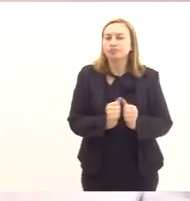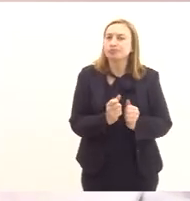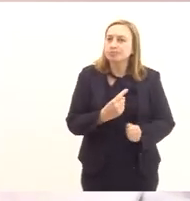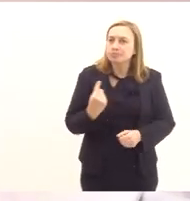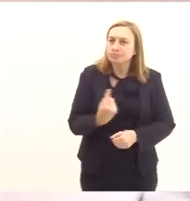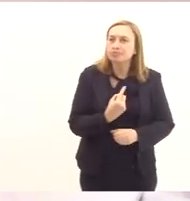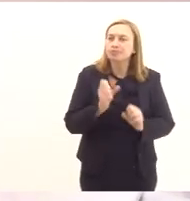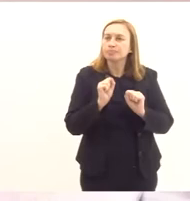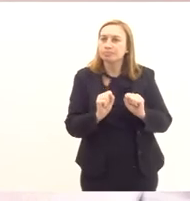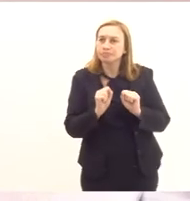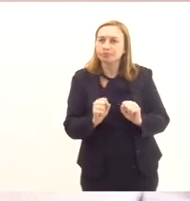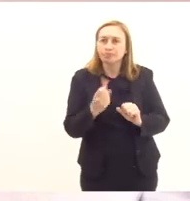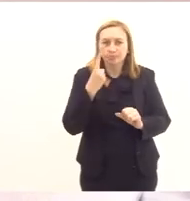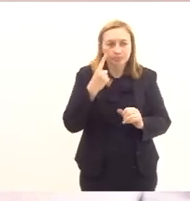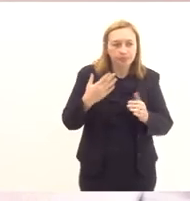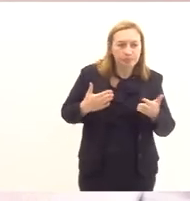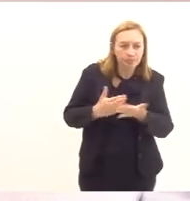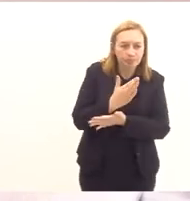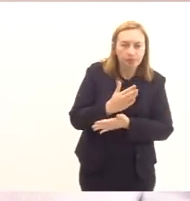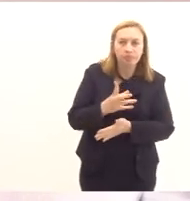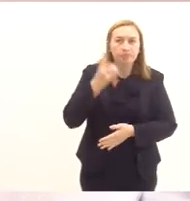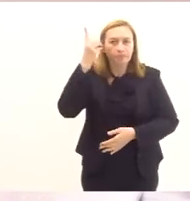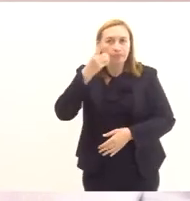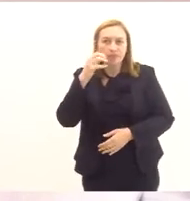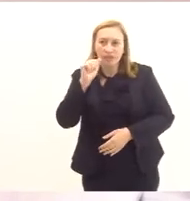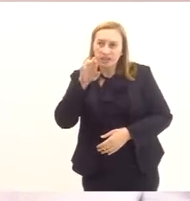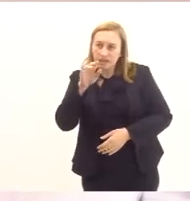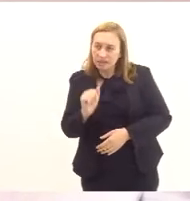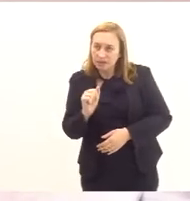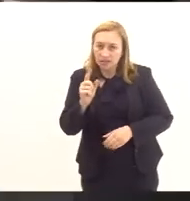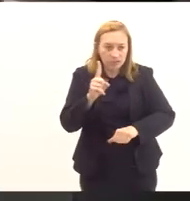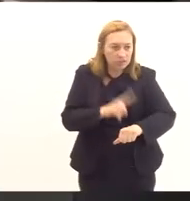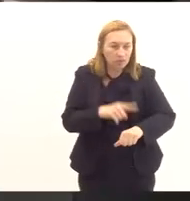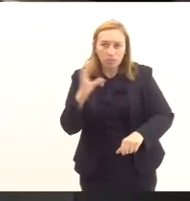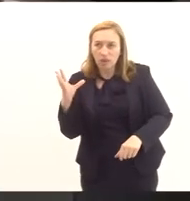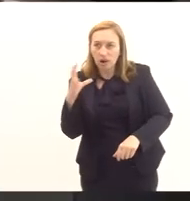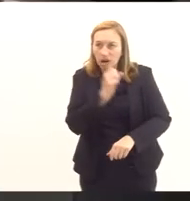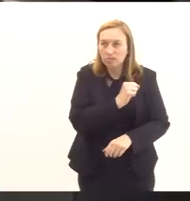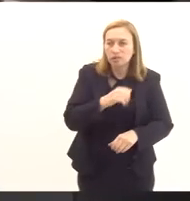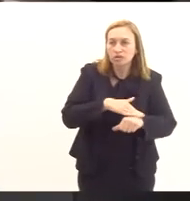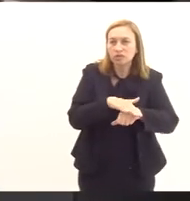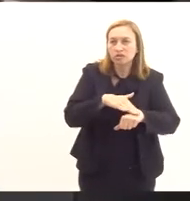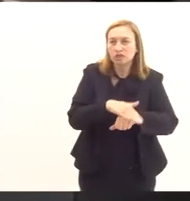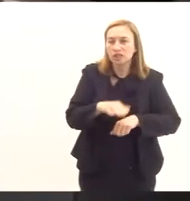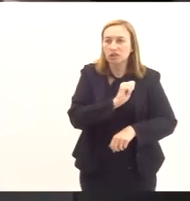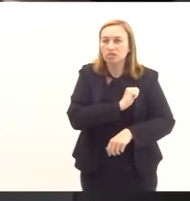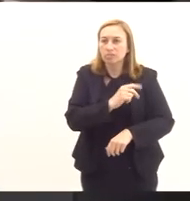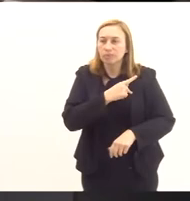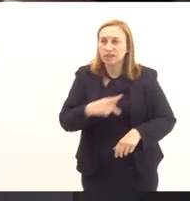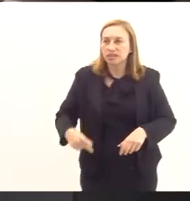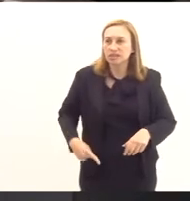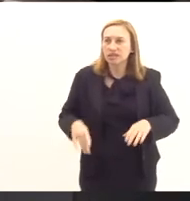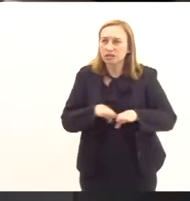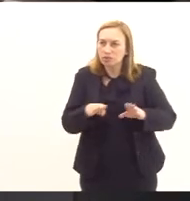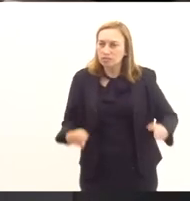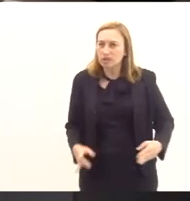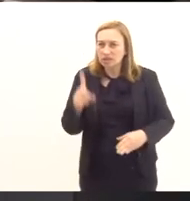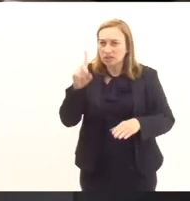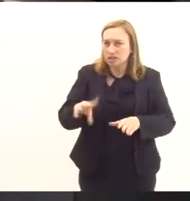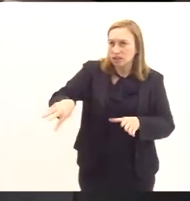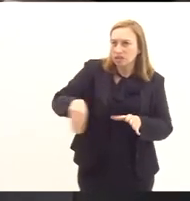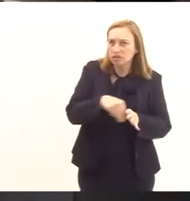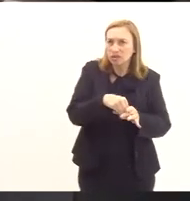para que a gente possa tentar aprovada por causa de não tempo recorde conversar com o presidente EA mesa diretora uma suplementação